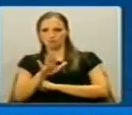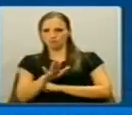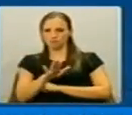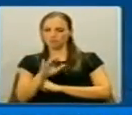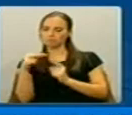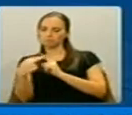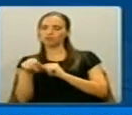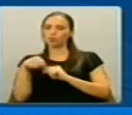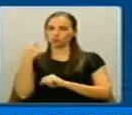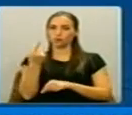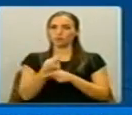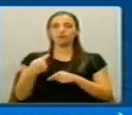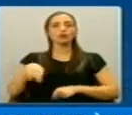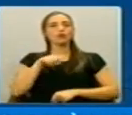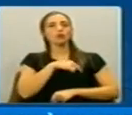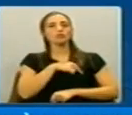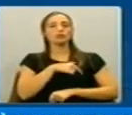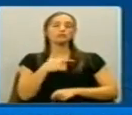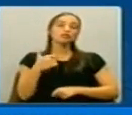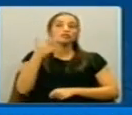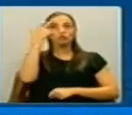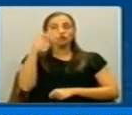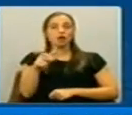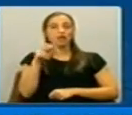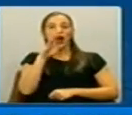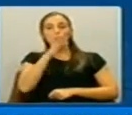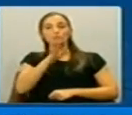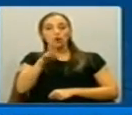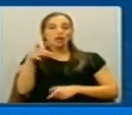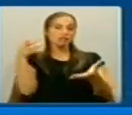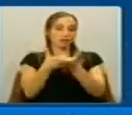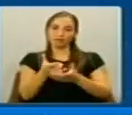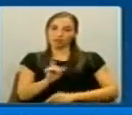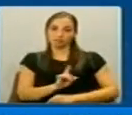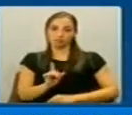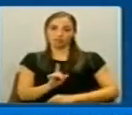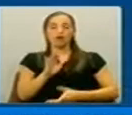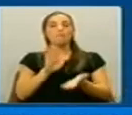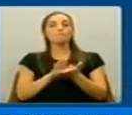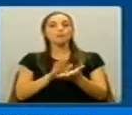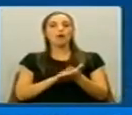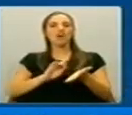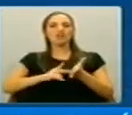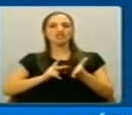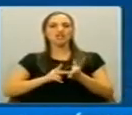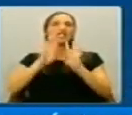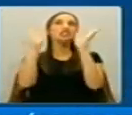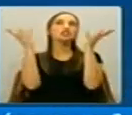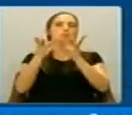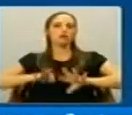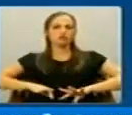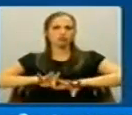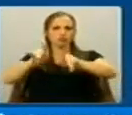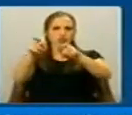nós não estamos felizmente habituados a este tipo de acidentes. Isto é uma prova da evolução da engenharia aeroespacial, um triunfo